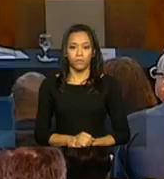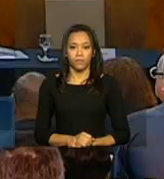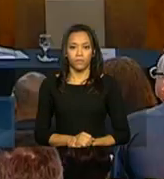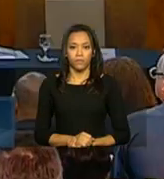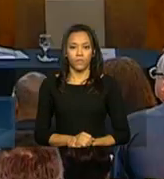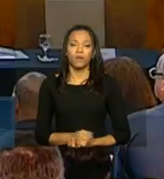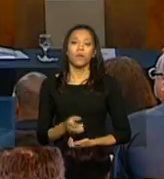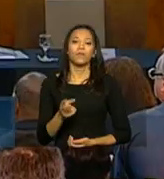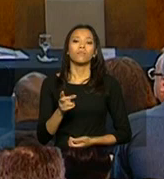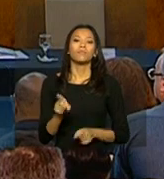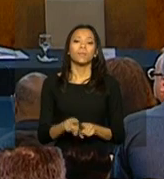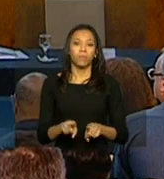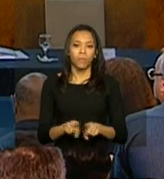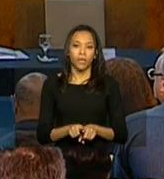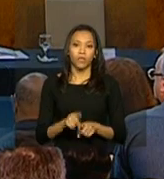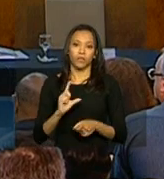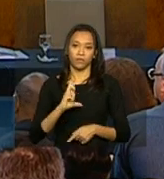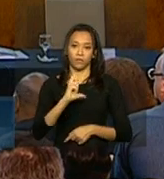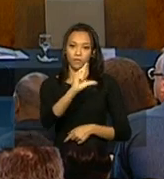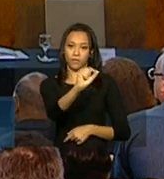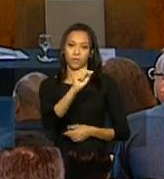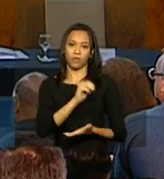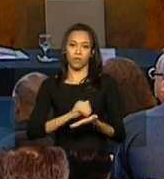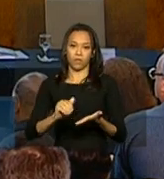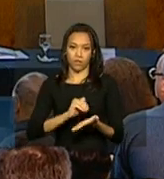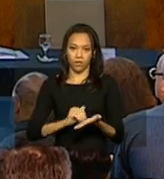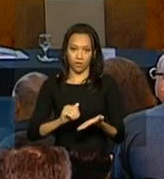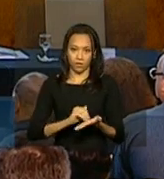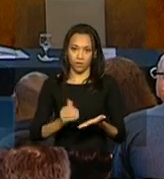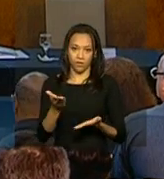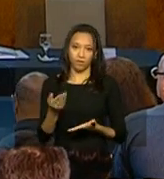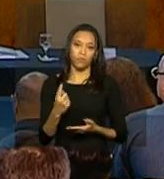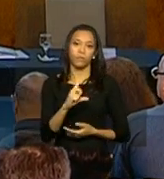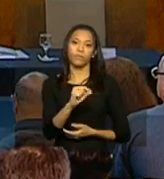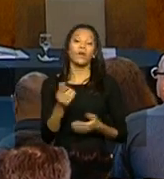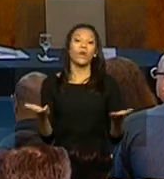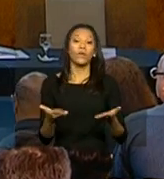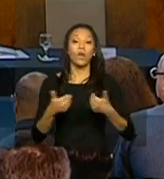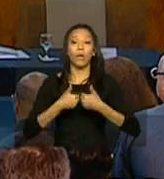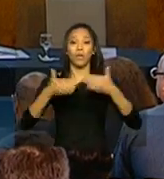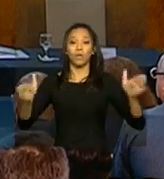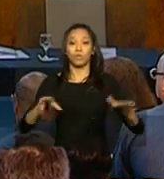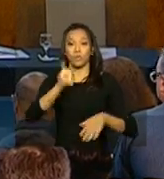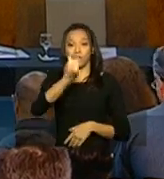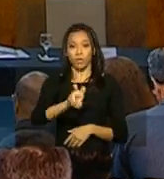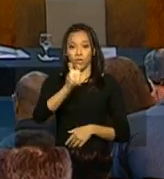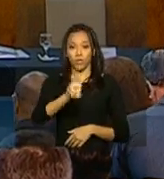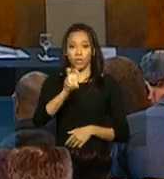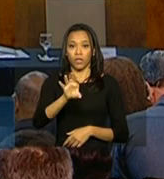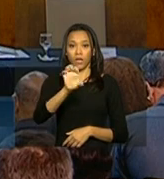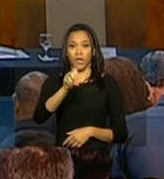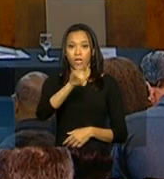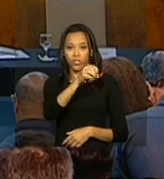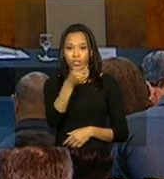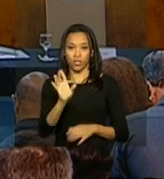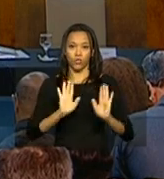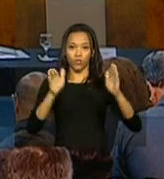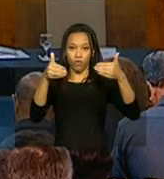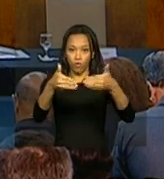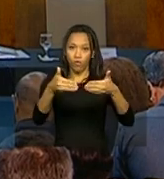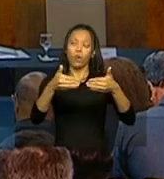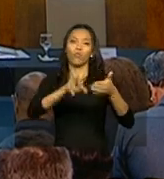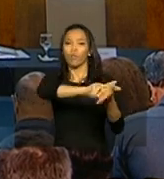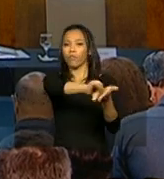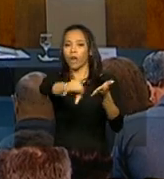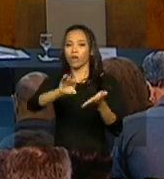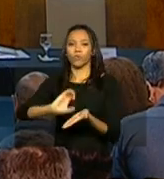Do mesmo modo também o secretário executivo da secretaria de Esta é a abertura da quinta edição do fórum interconselhos que é composto